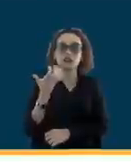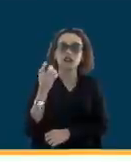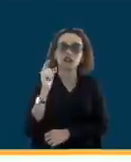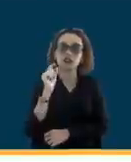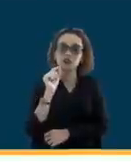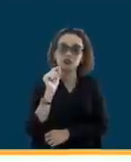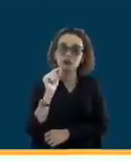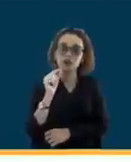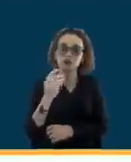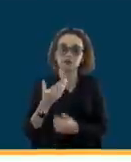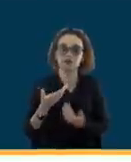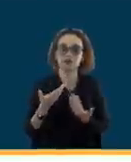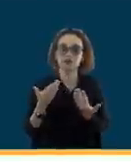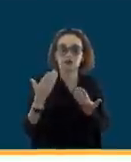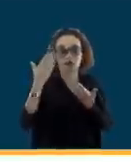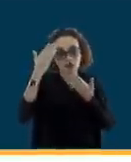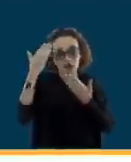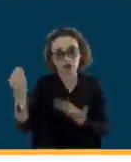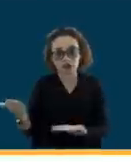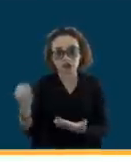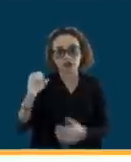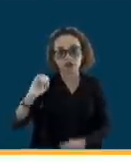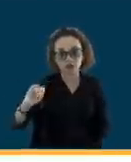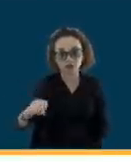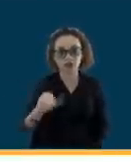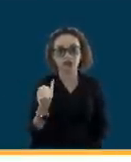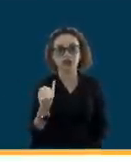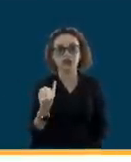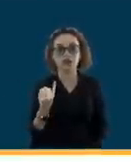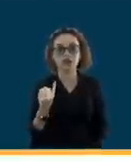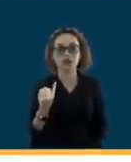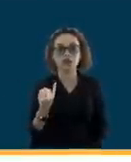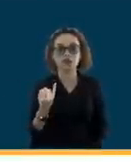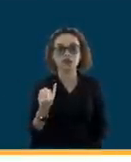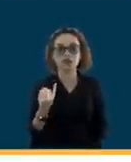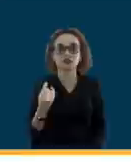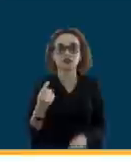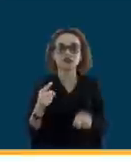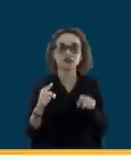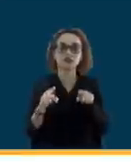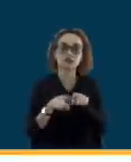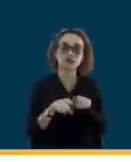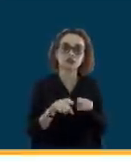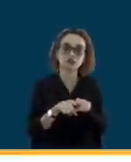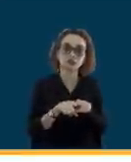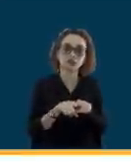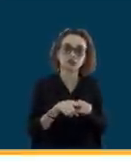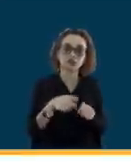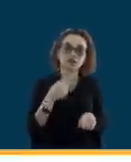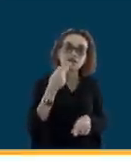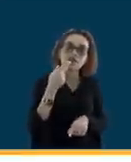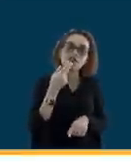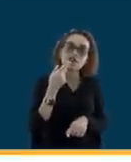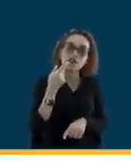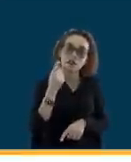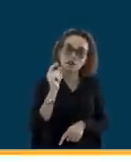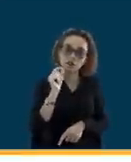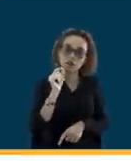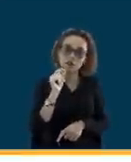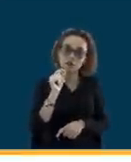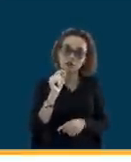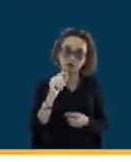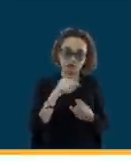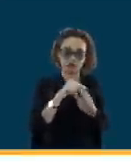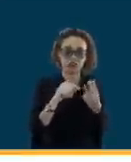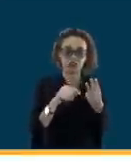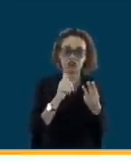saudação, agradecer a oportunidade e dizer duas ou três palavras que me parecem bastante importantes